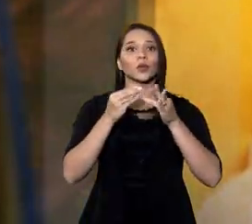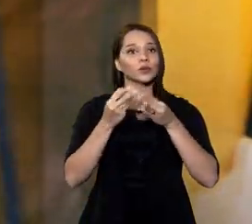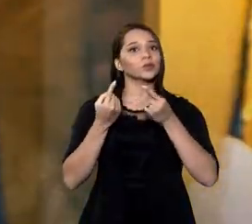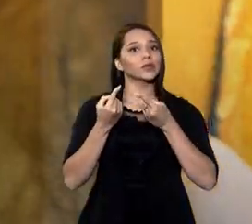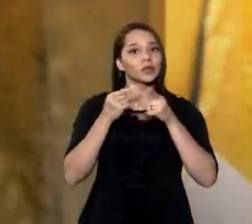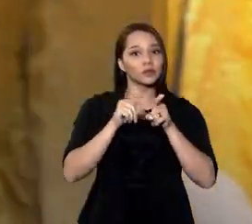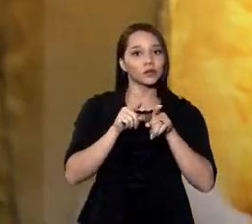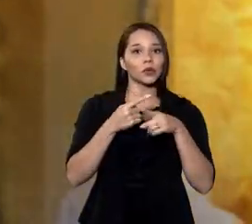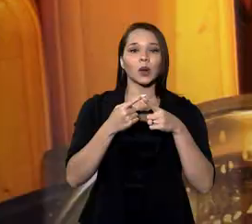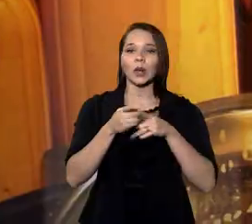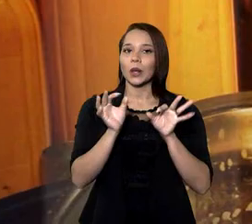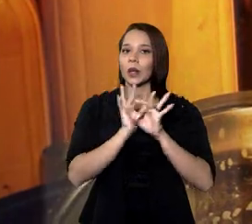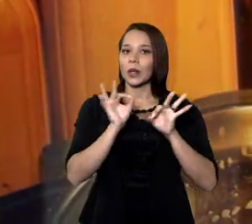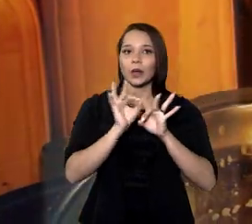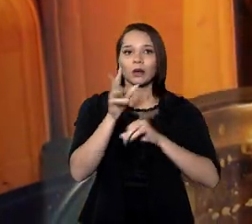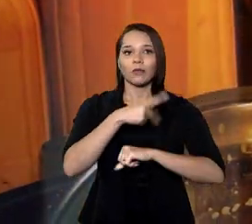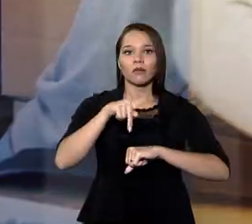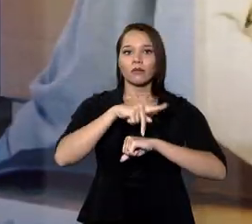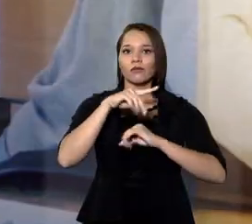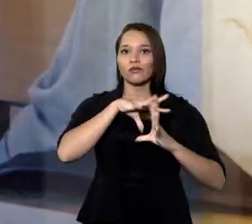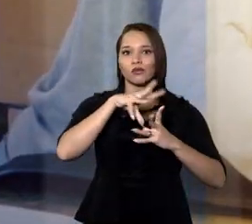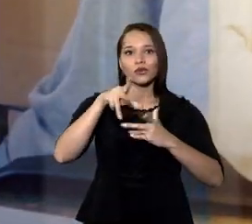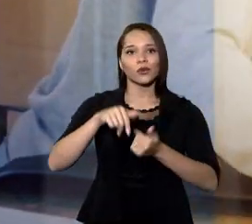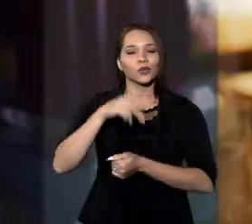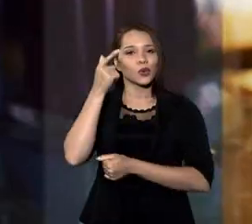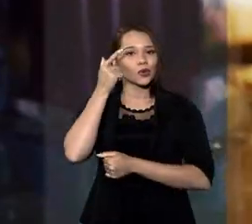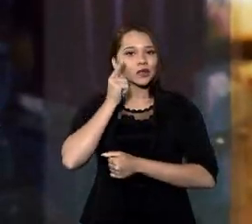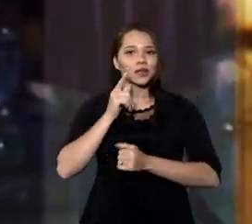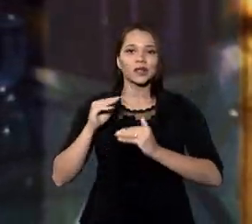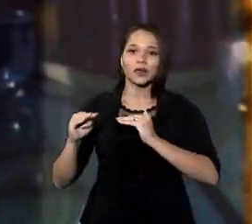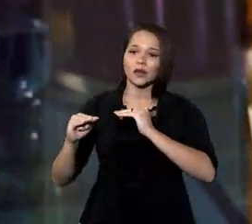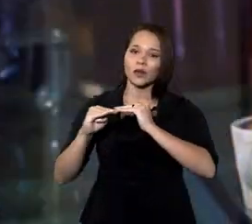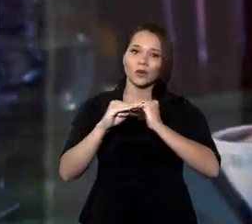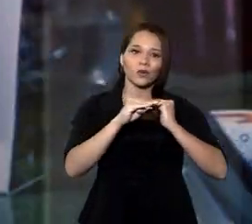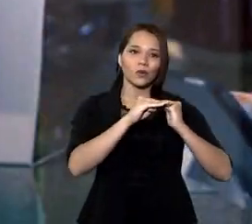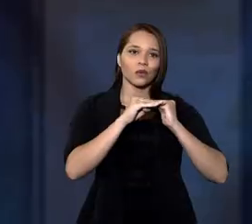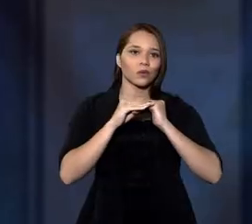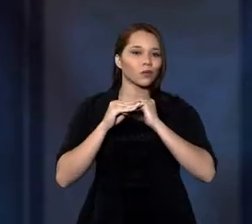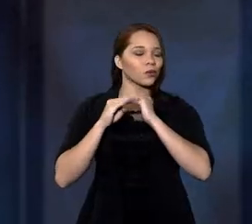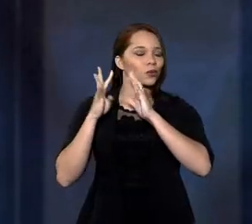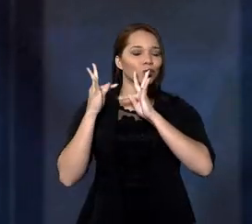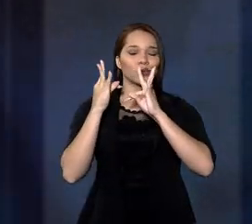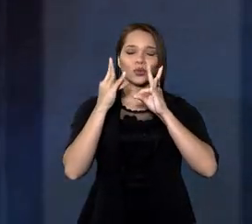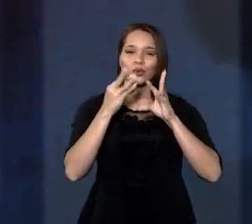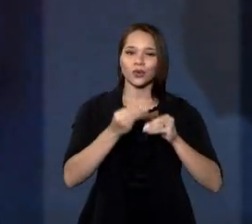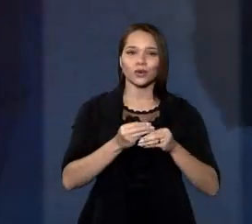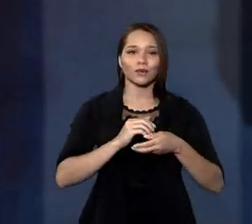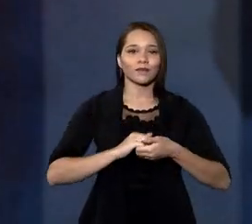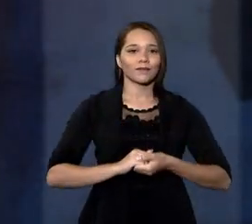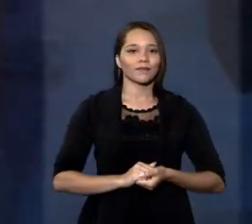país no mundo alcançou a igualdade plena entre homens e mulheres